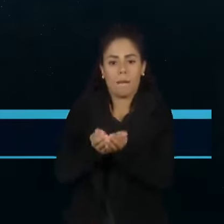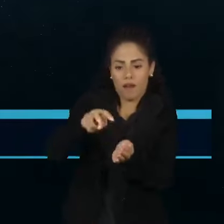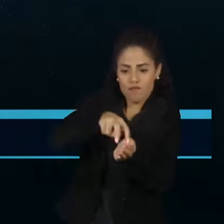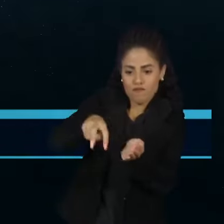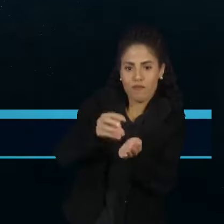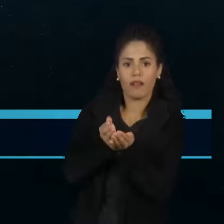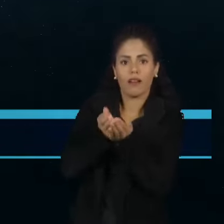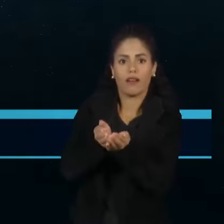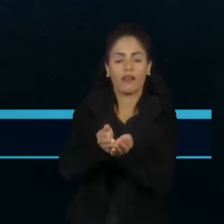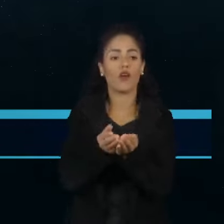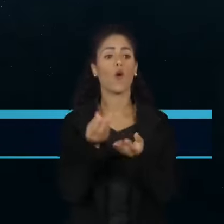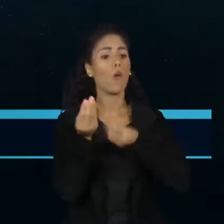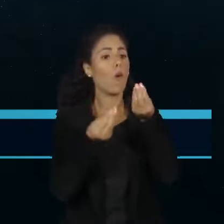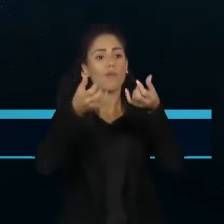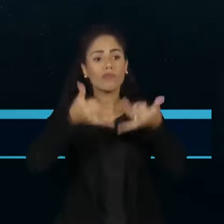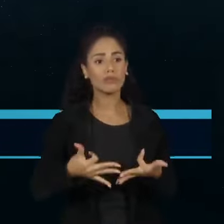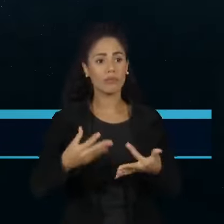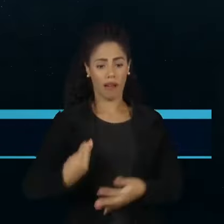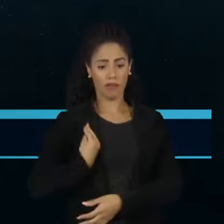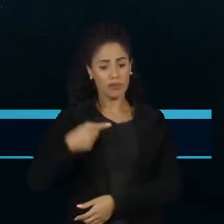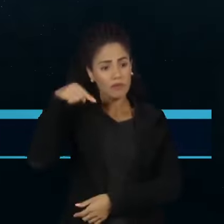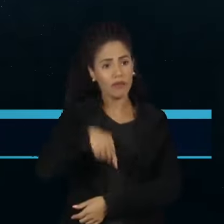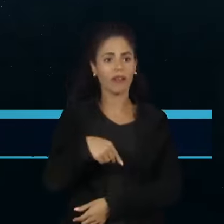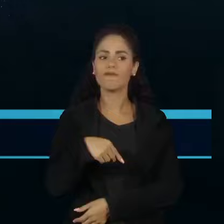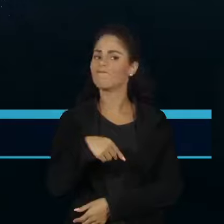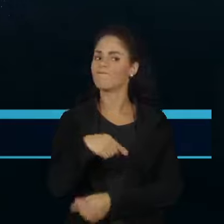é inenarrável o que nós estamos vendo aqui.